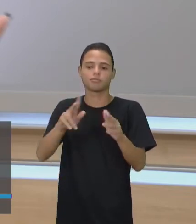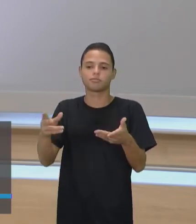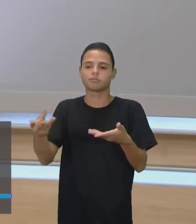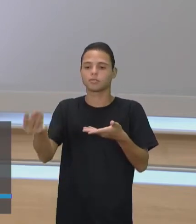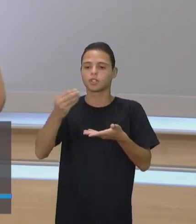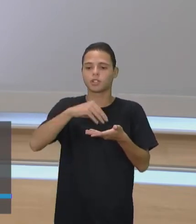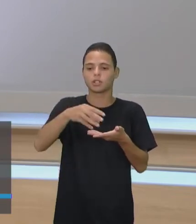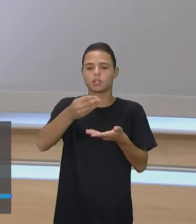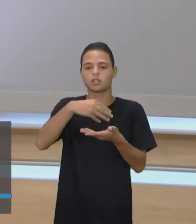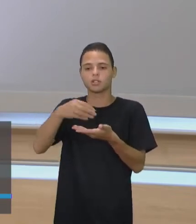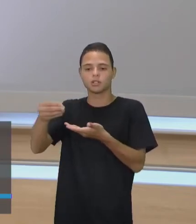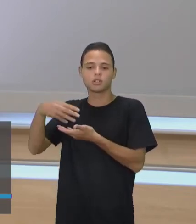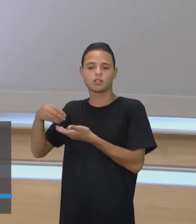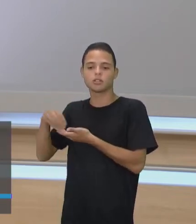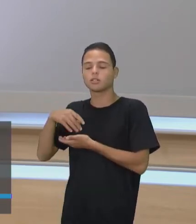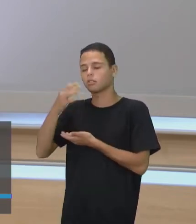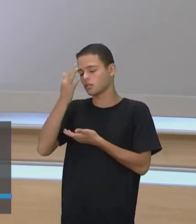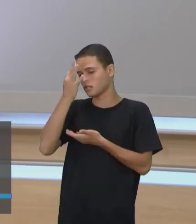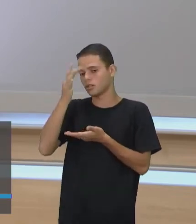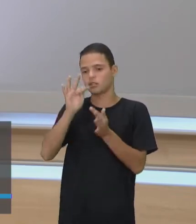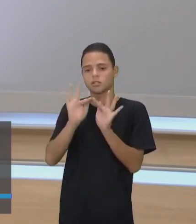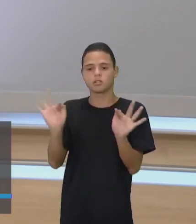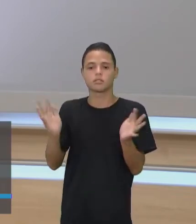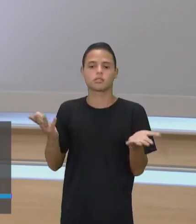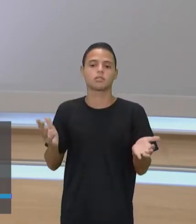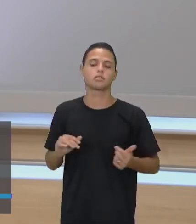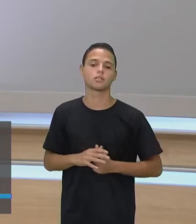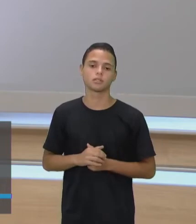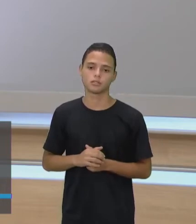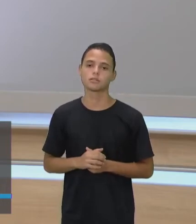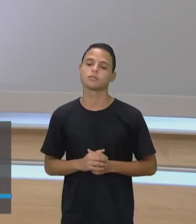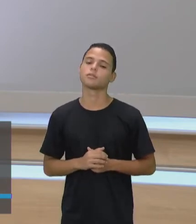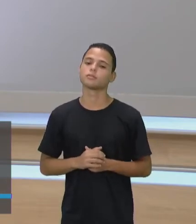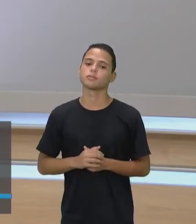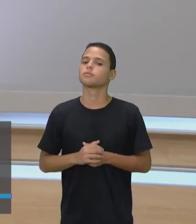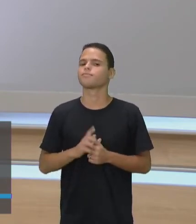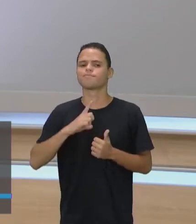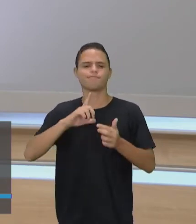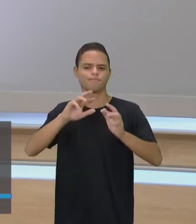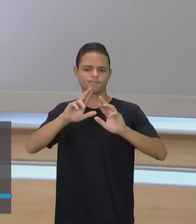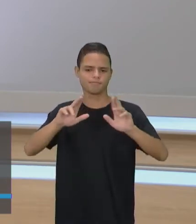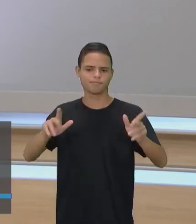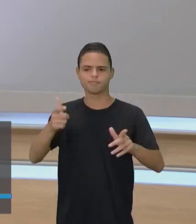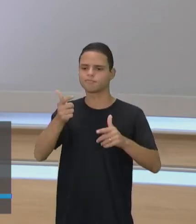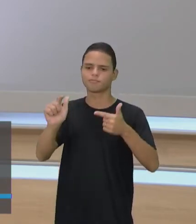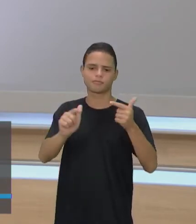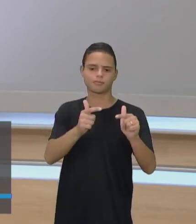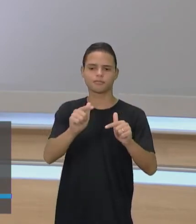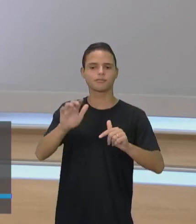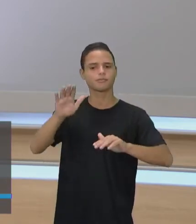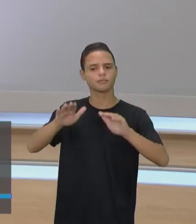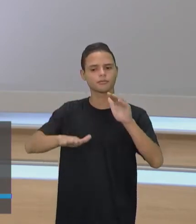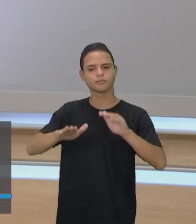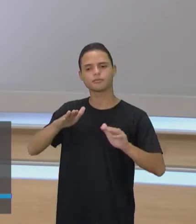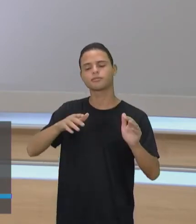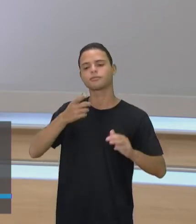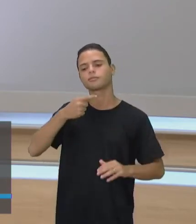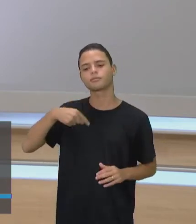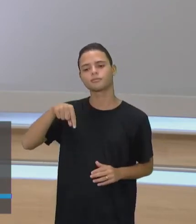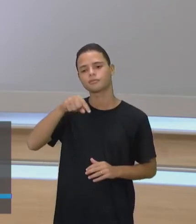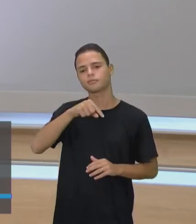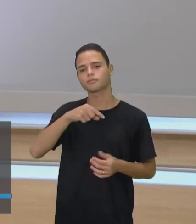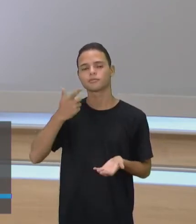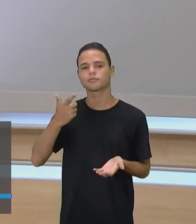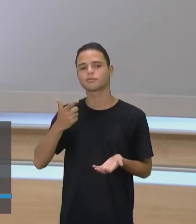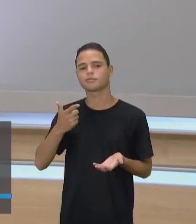bolachinhas separadas, em embalagens individuais. Isso não só para bolacha, tem para diversas outras coisas que muitas vezes a gente está, vamos